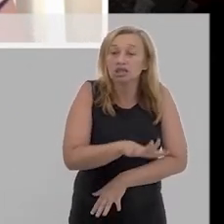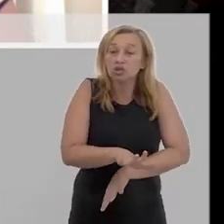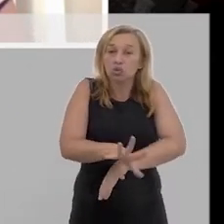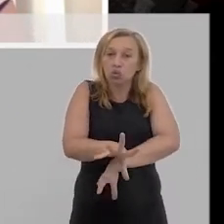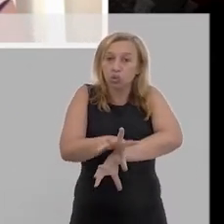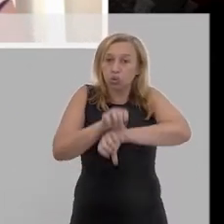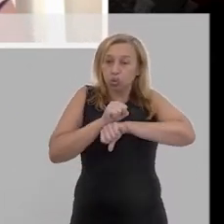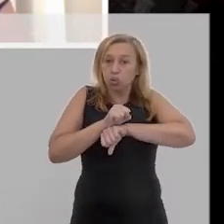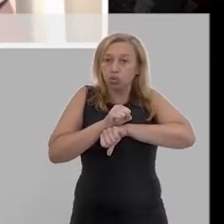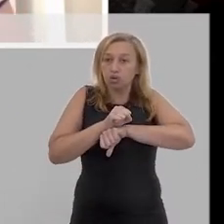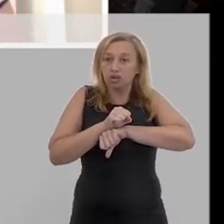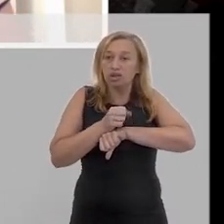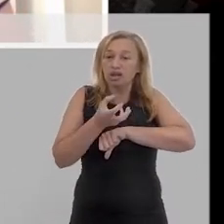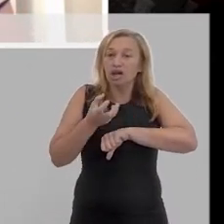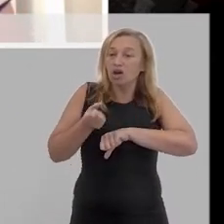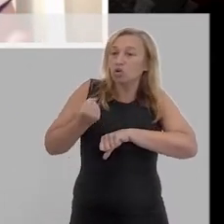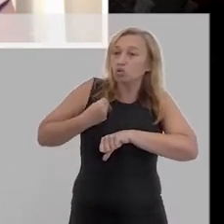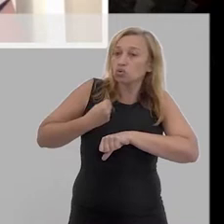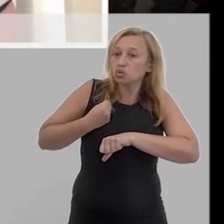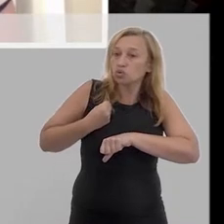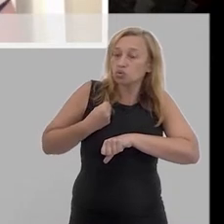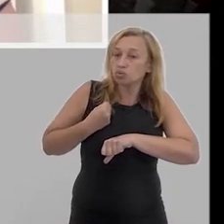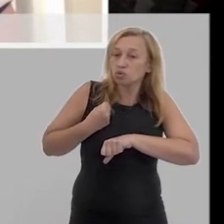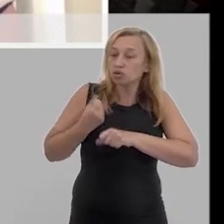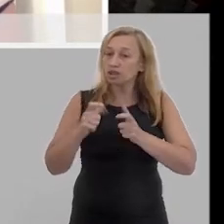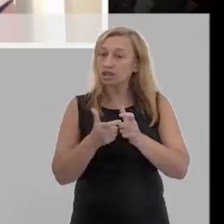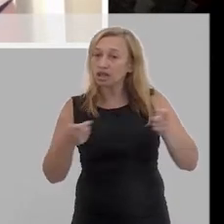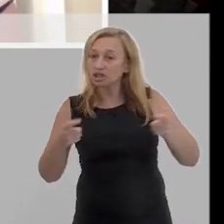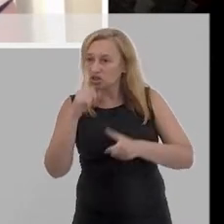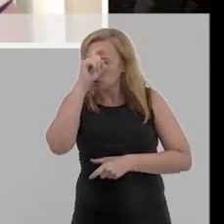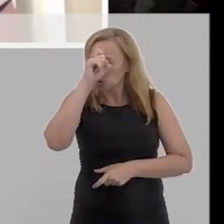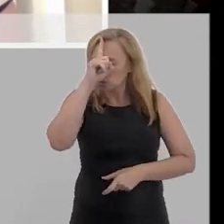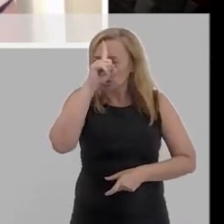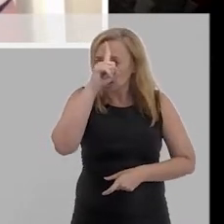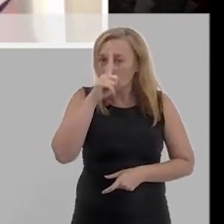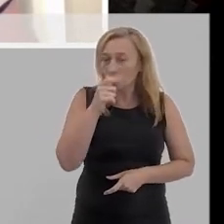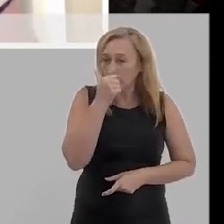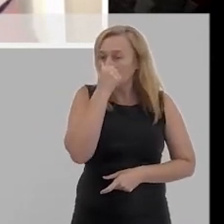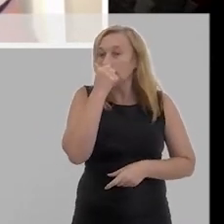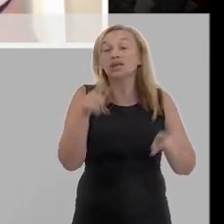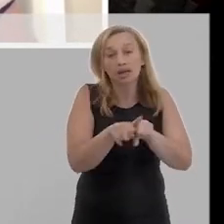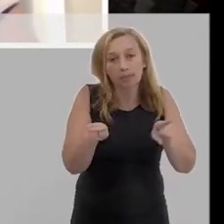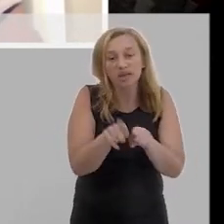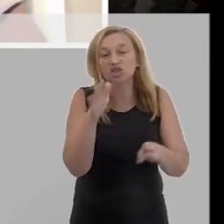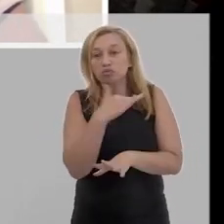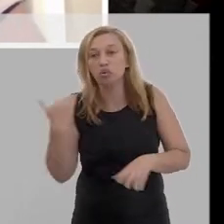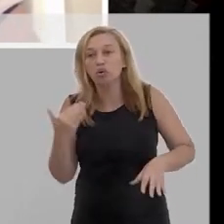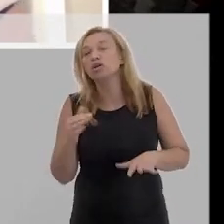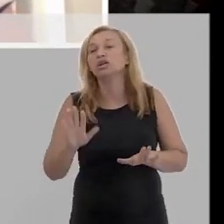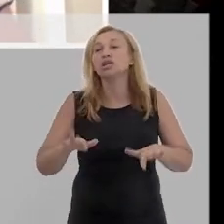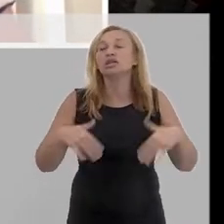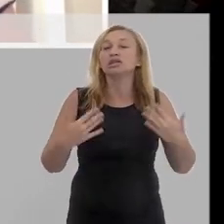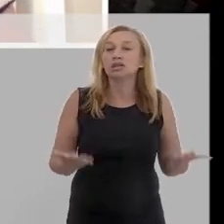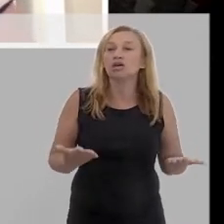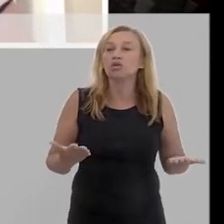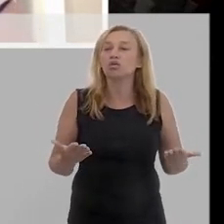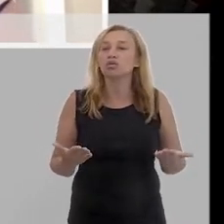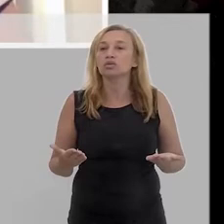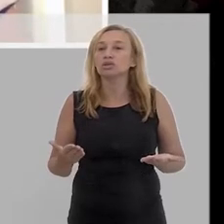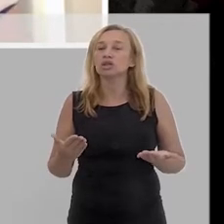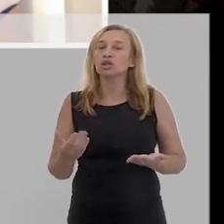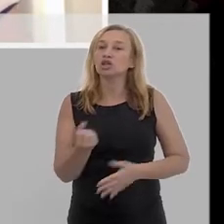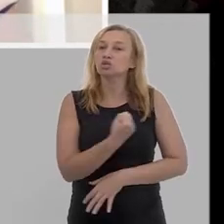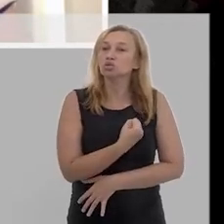pela doença, você espera que haja um número aumentado de internações e, obviamente, também de óbitos. Então, é o quanto esse